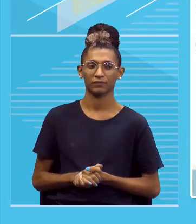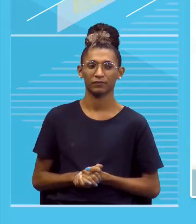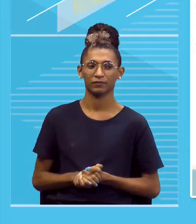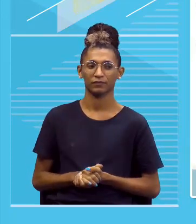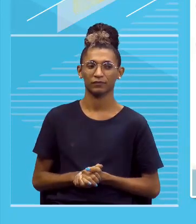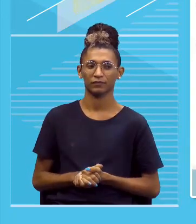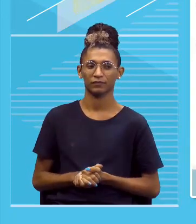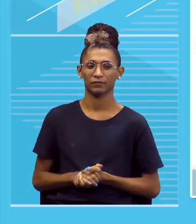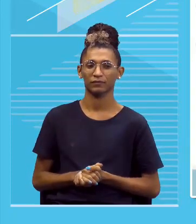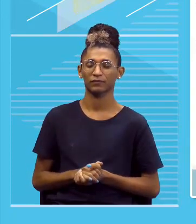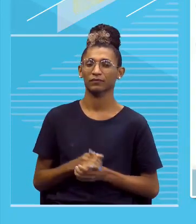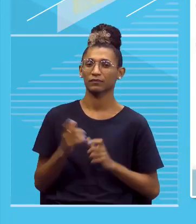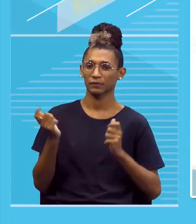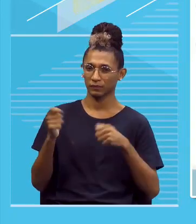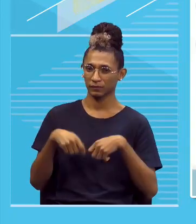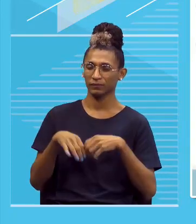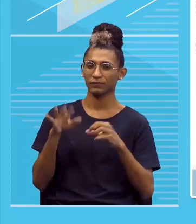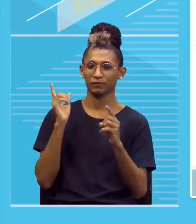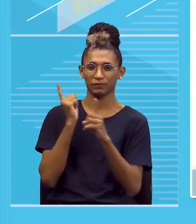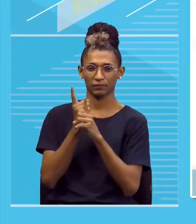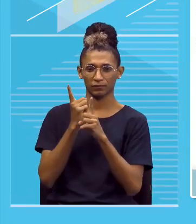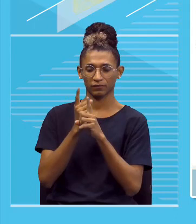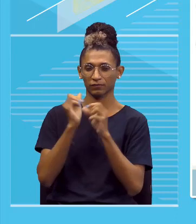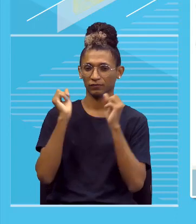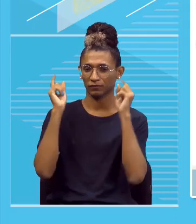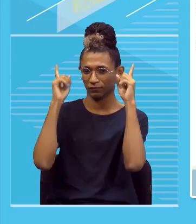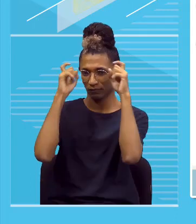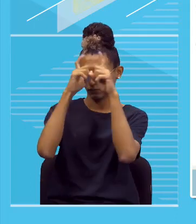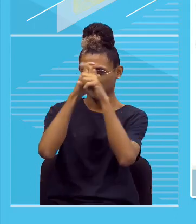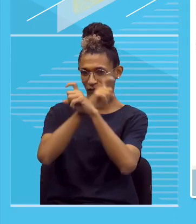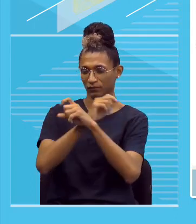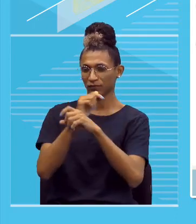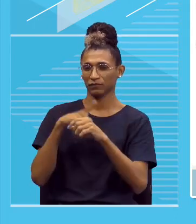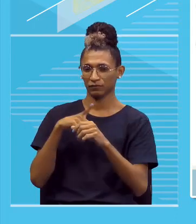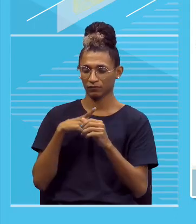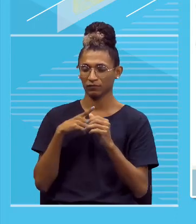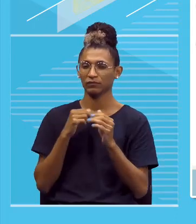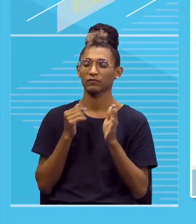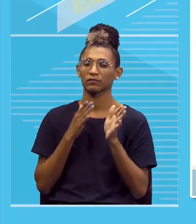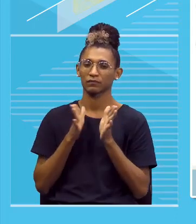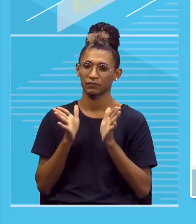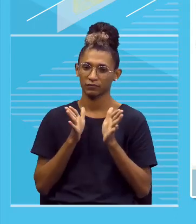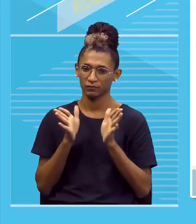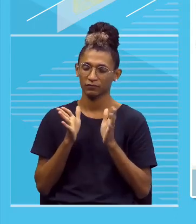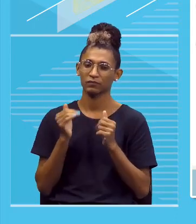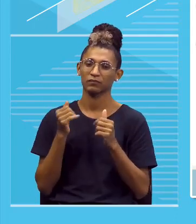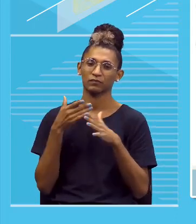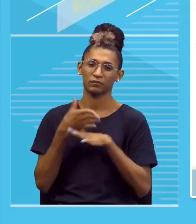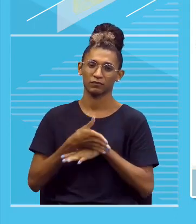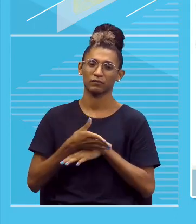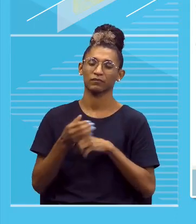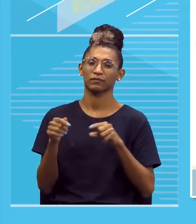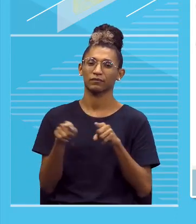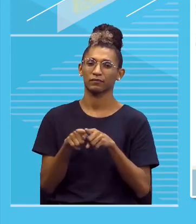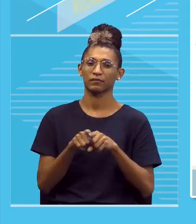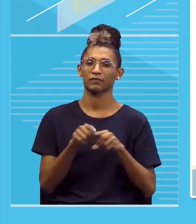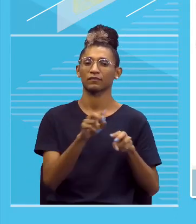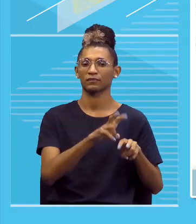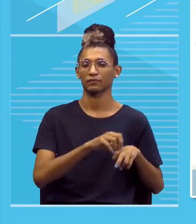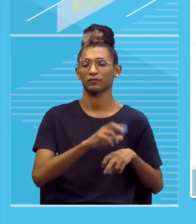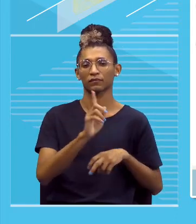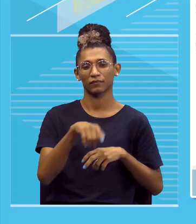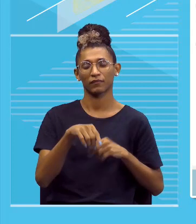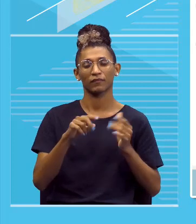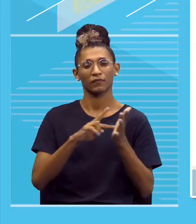você já encontra dificuldade para ter acesso também no campo é a modernização